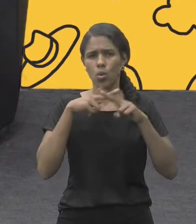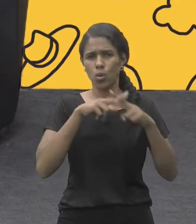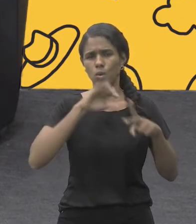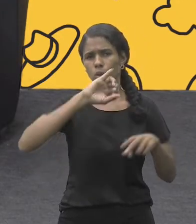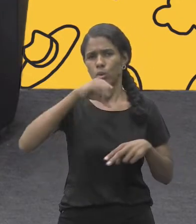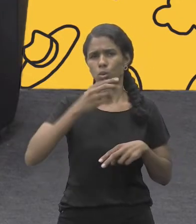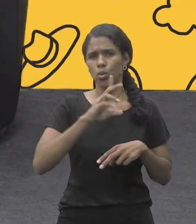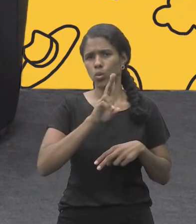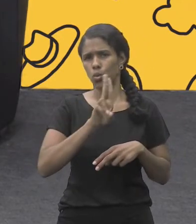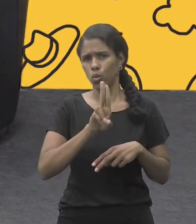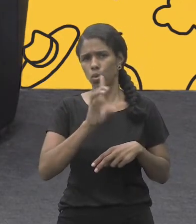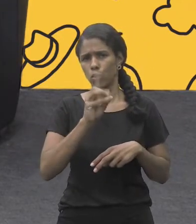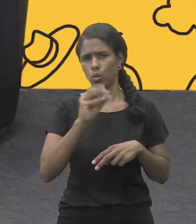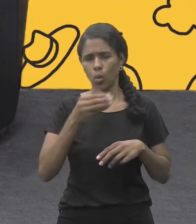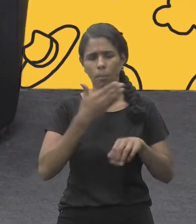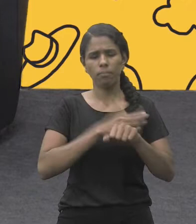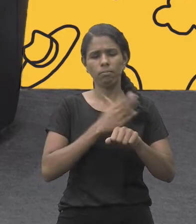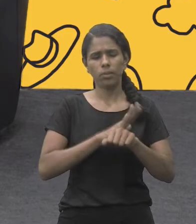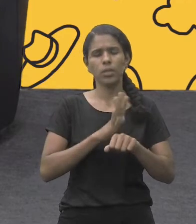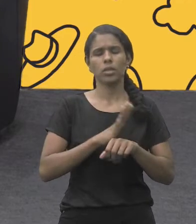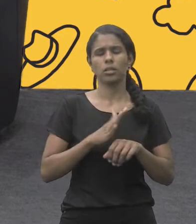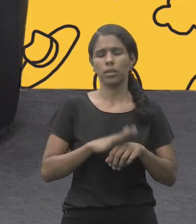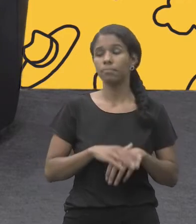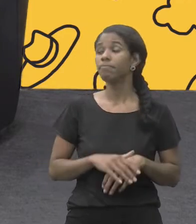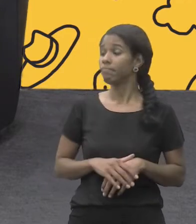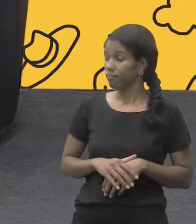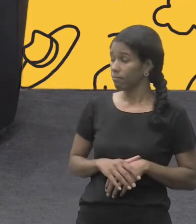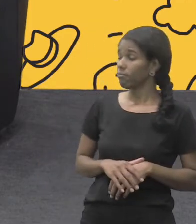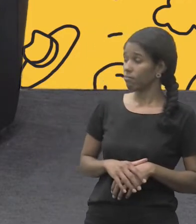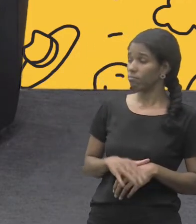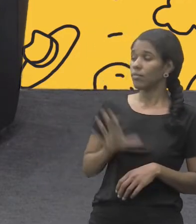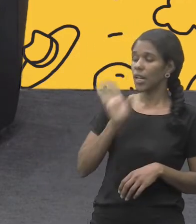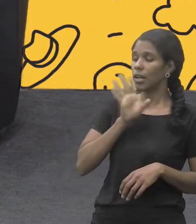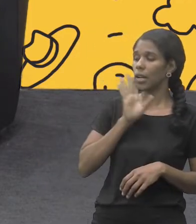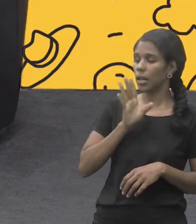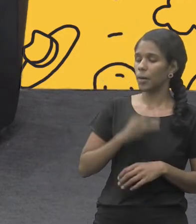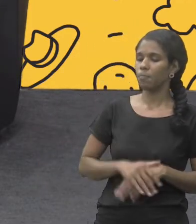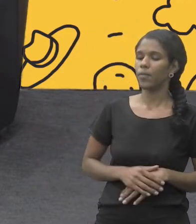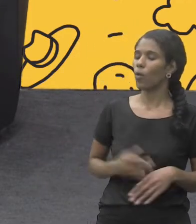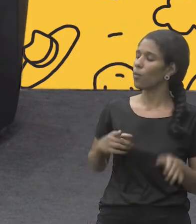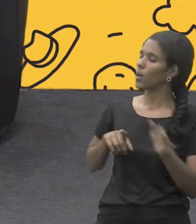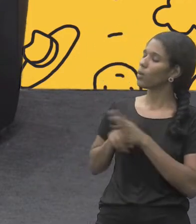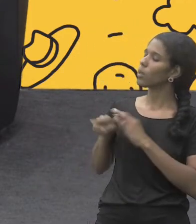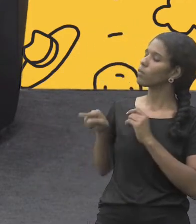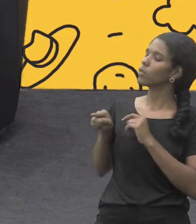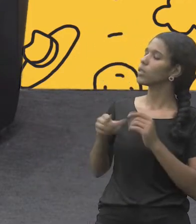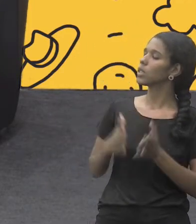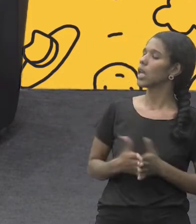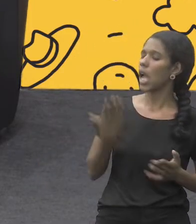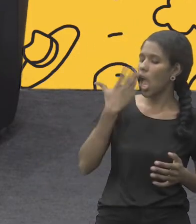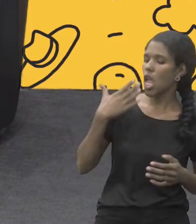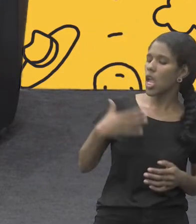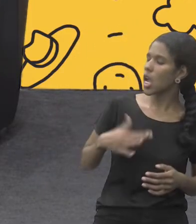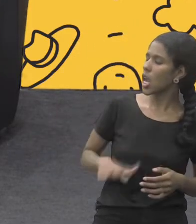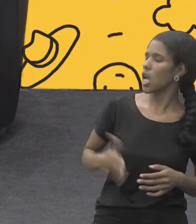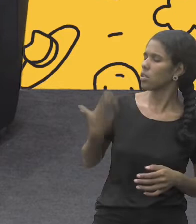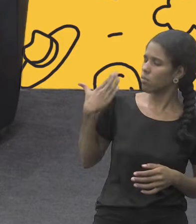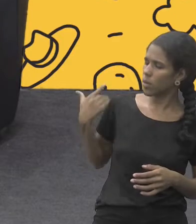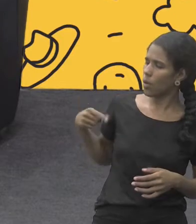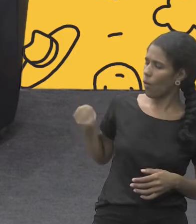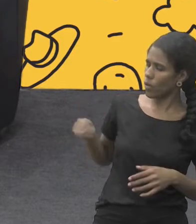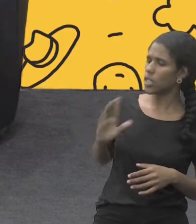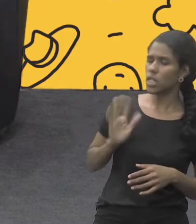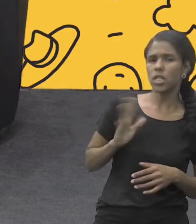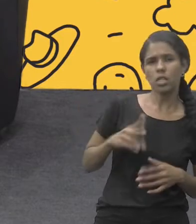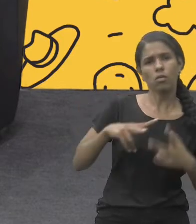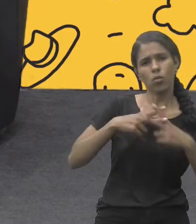Então, quando você era criança, você já treinou? Eu comecei a treinar com 3 anos de idade. Uhum. Meu